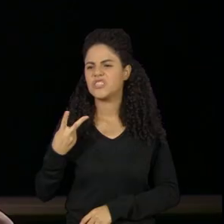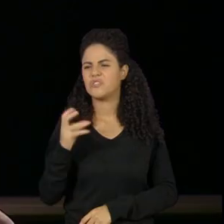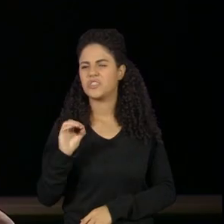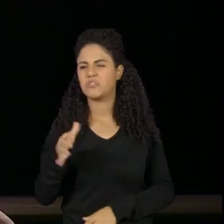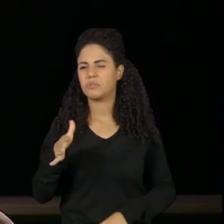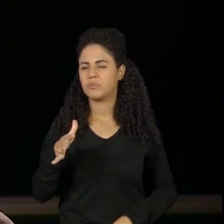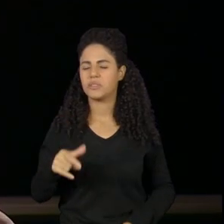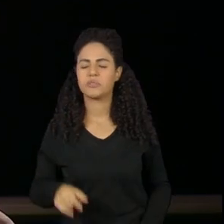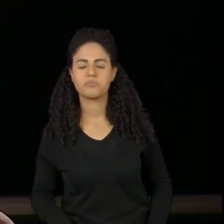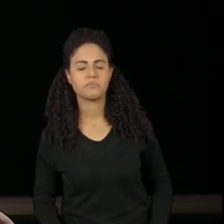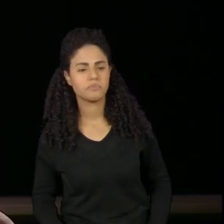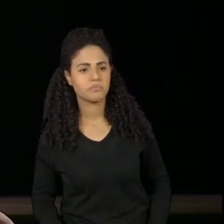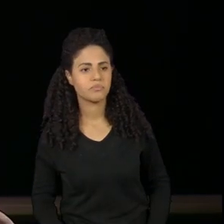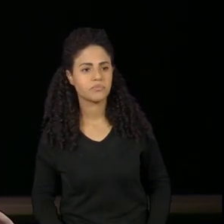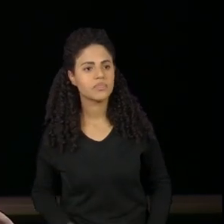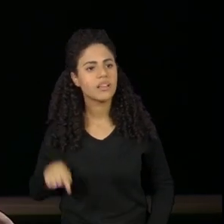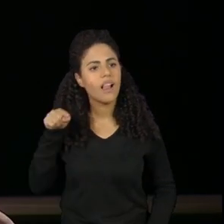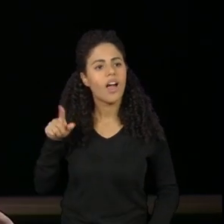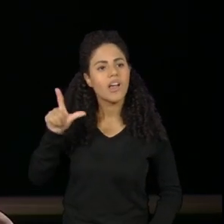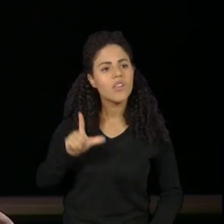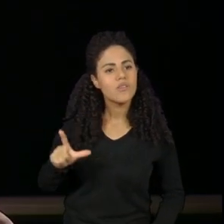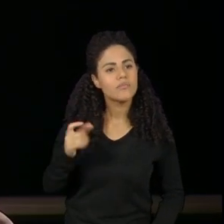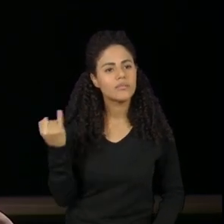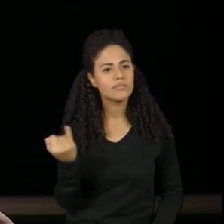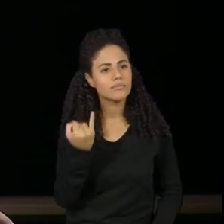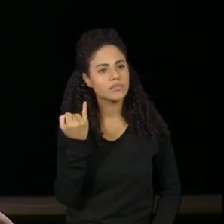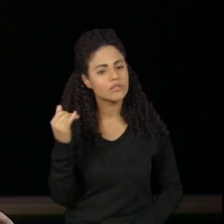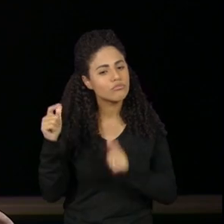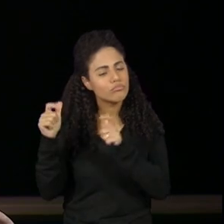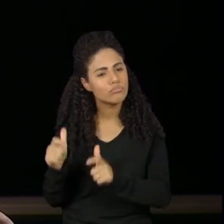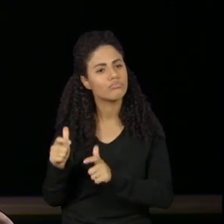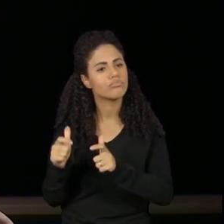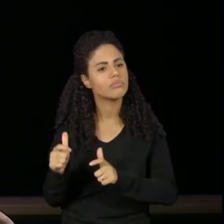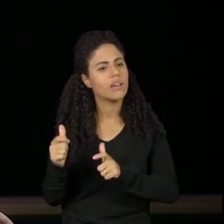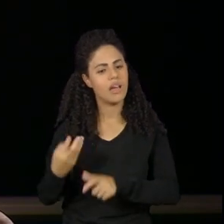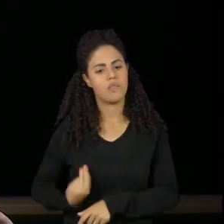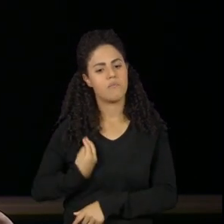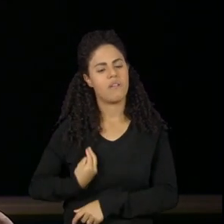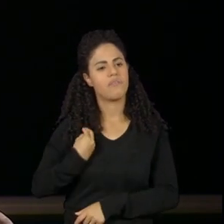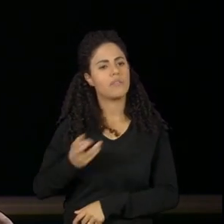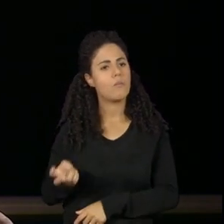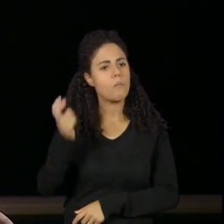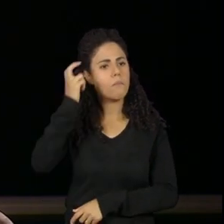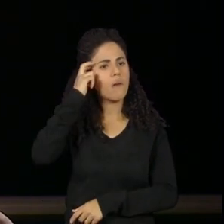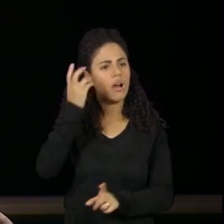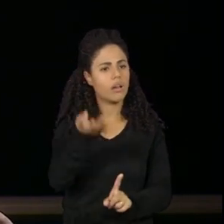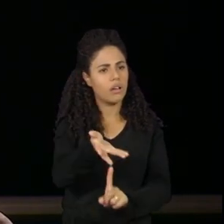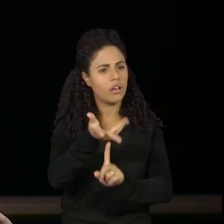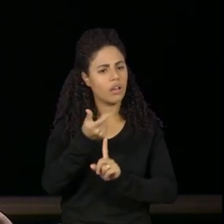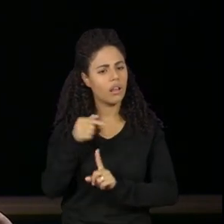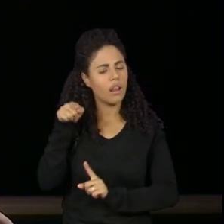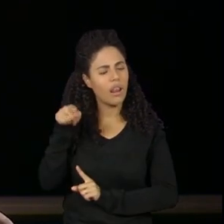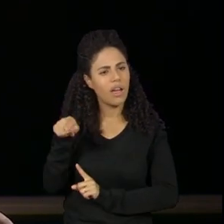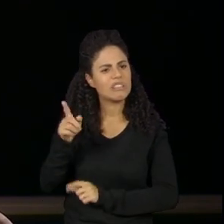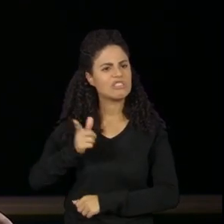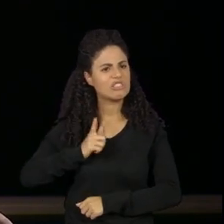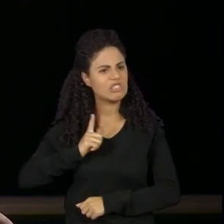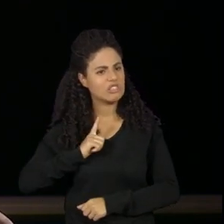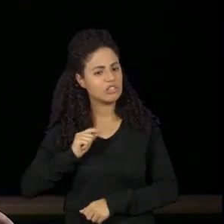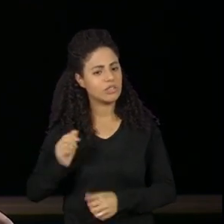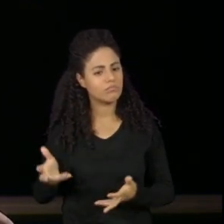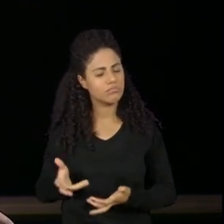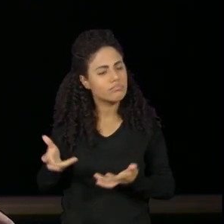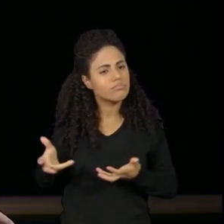idade. Londrina, nessa época, era um importante polo cultural, né? Tinha uma vida cultural muito forte, né? Muitas iniciativas culturais e